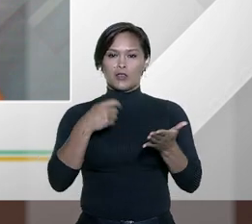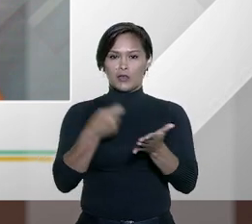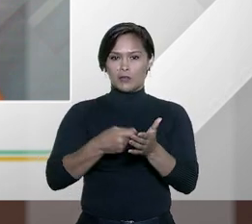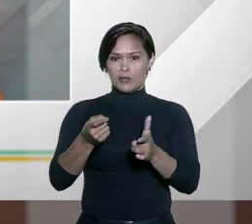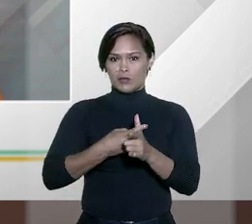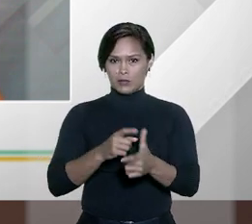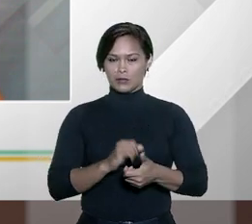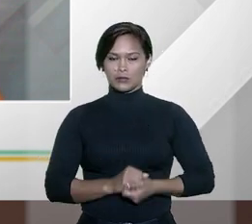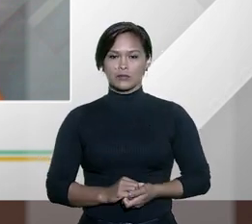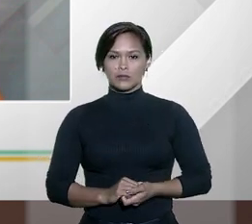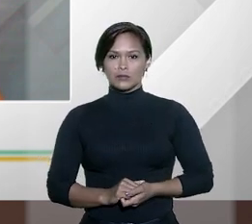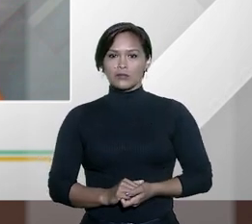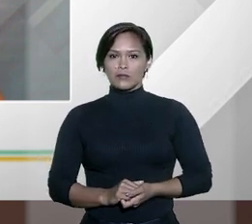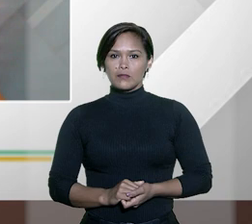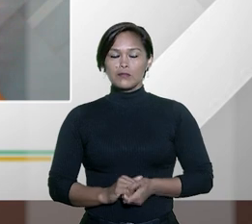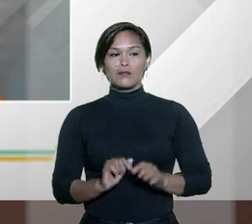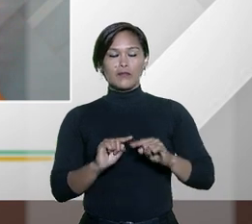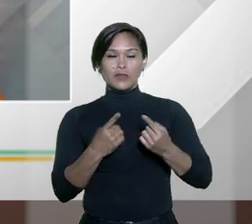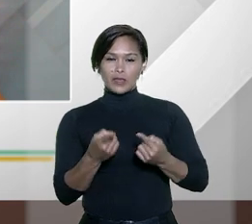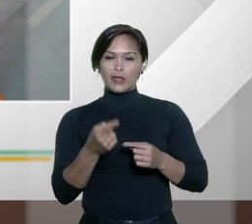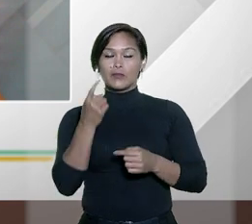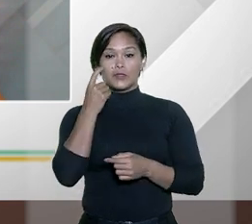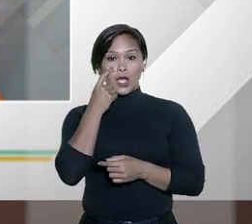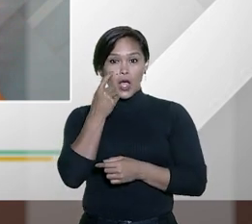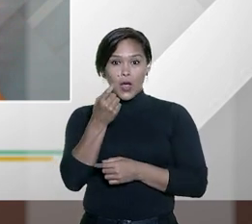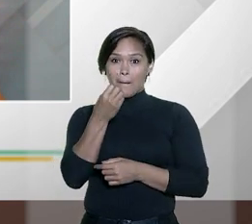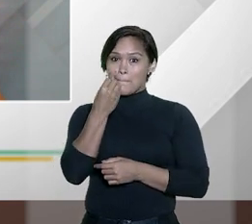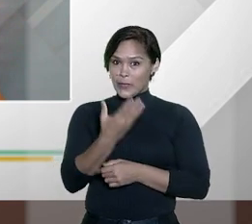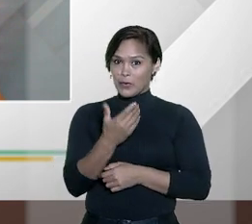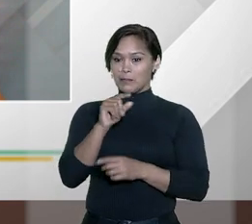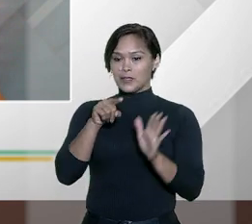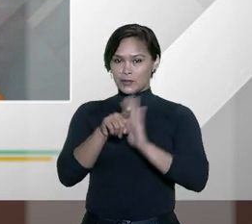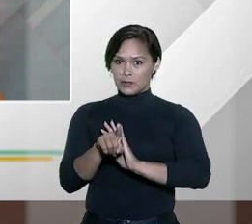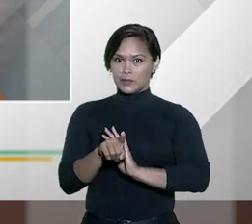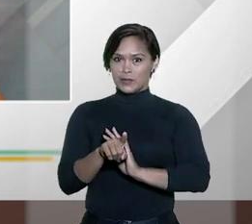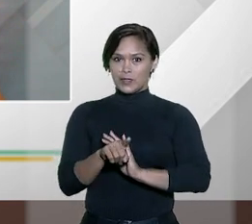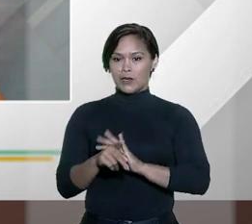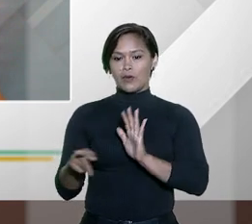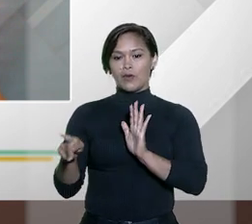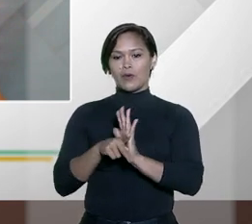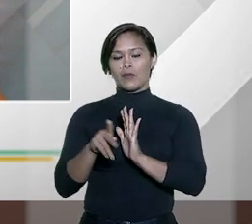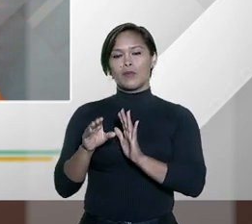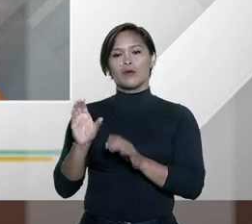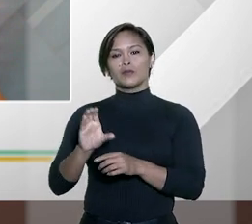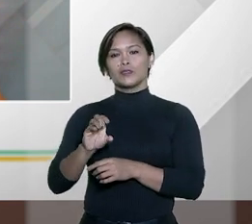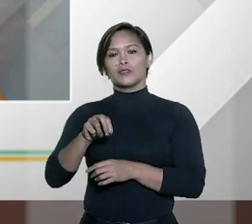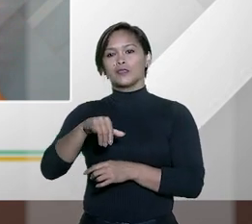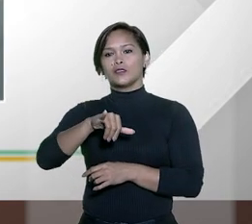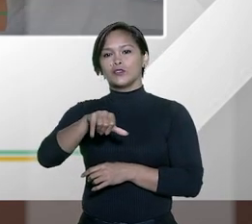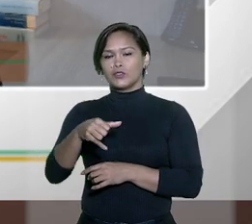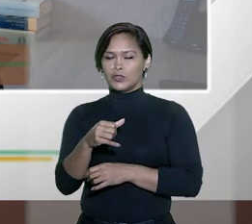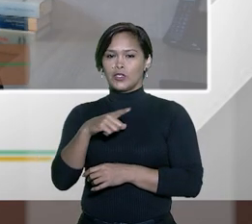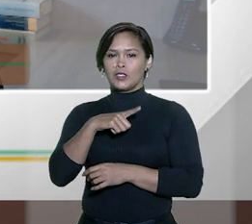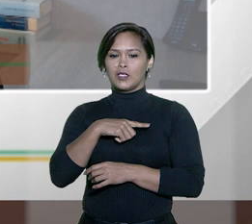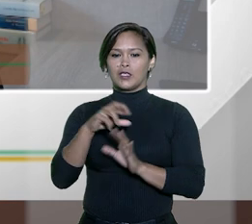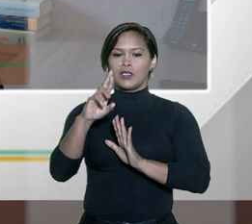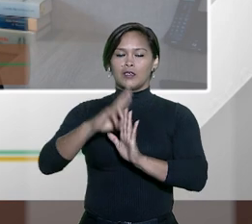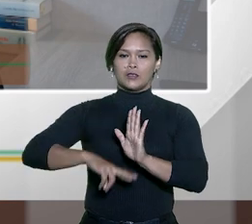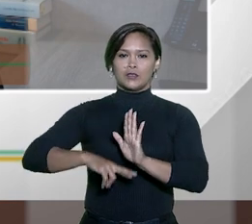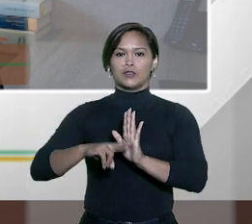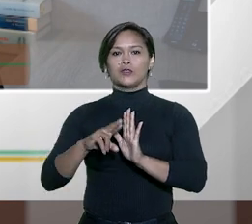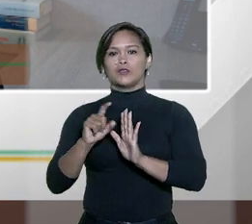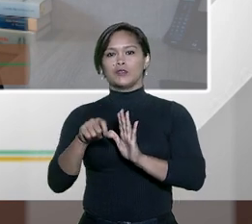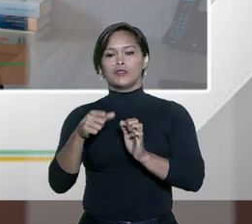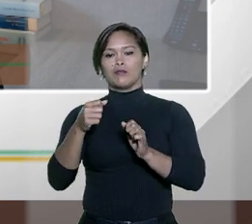precatório? Então, isso é bem interessante, né? Que até o próprio Conselho Nacional de Justiça tem a